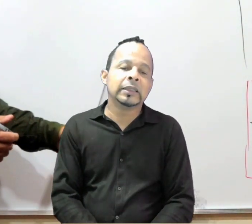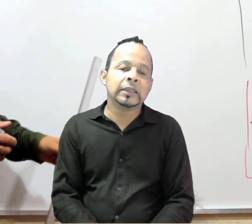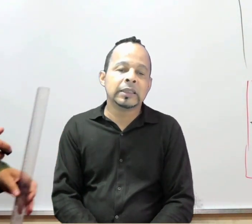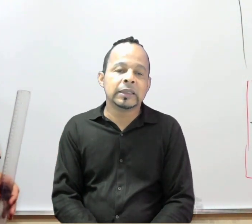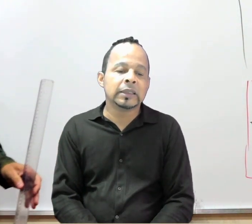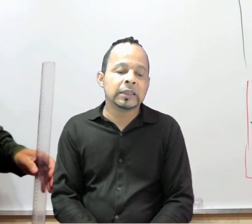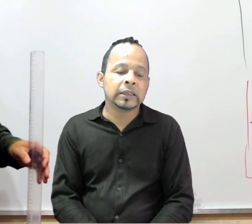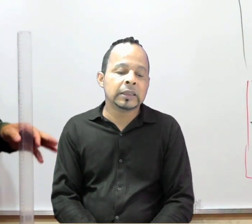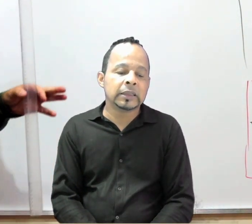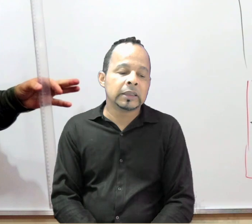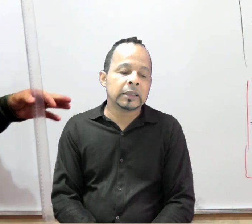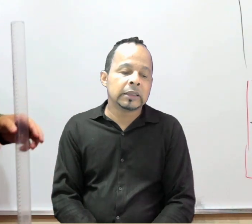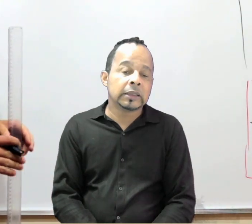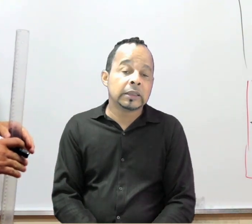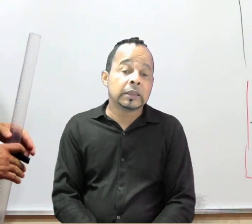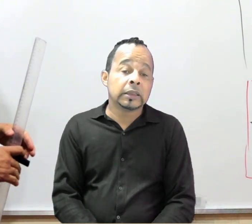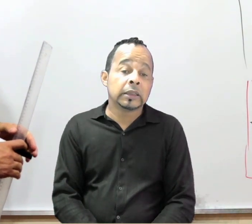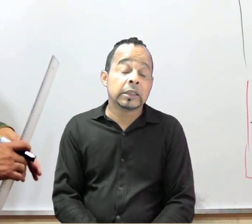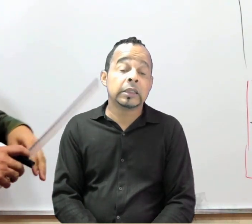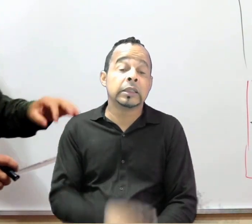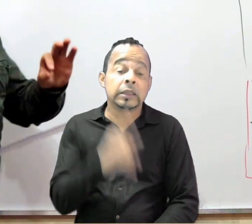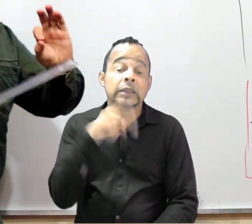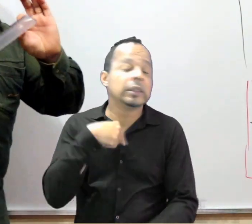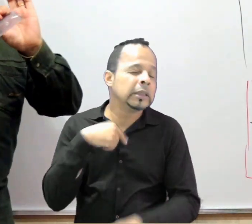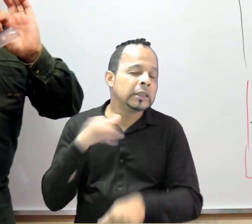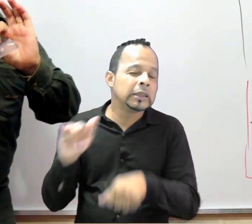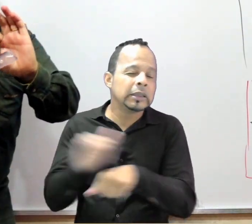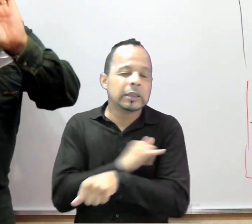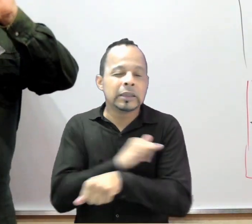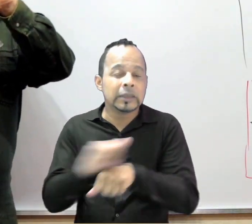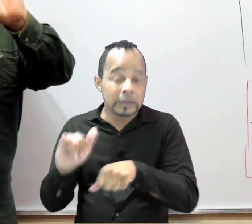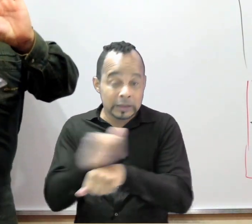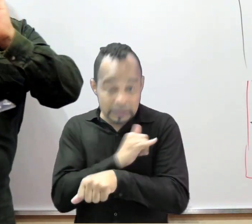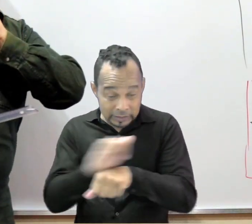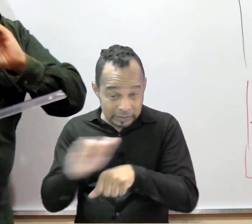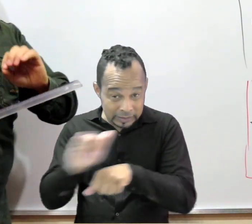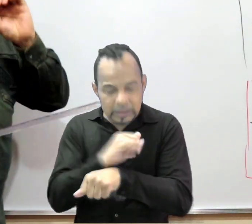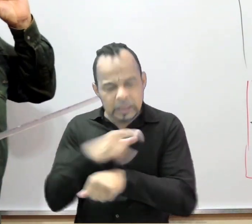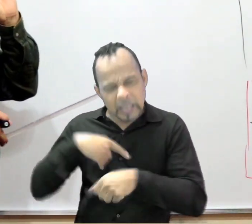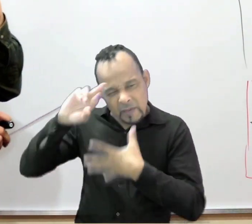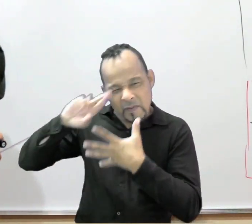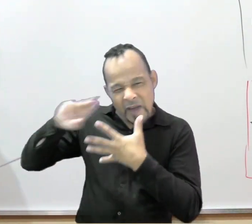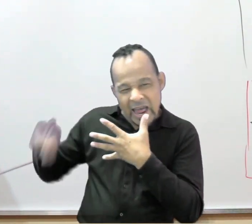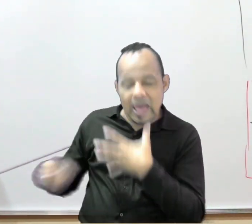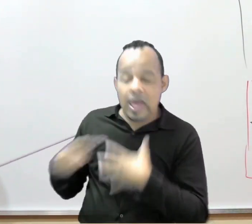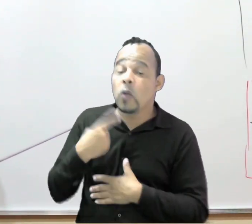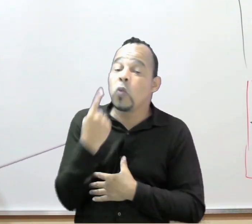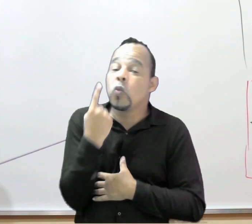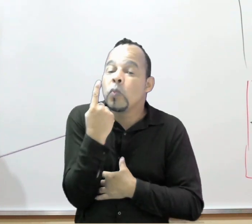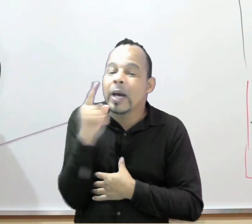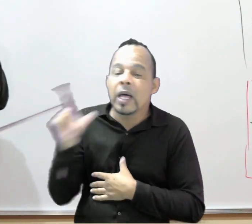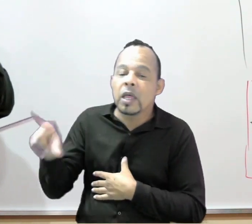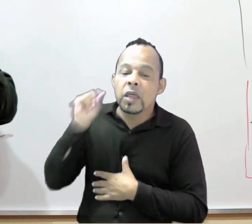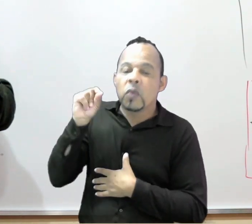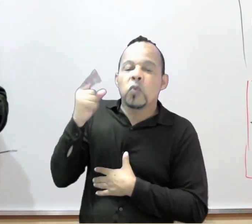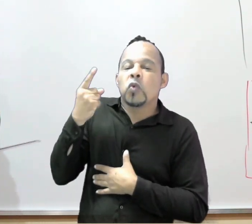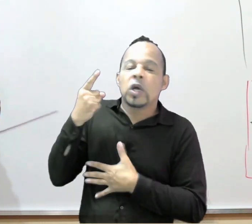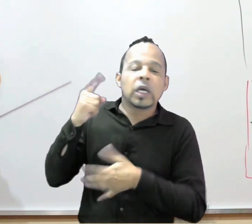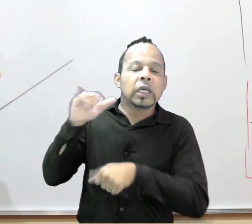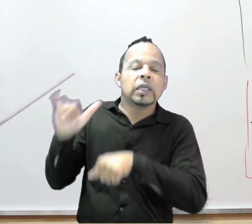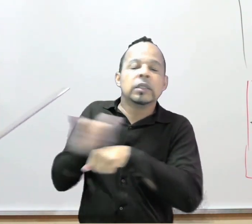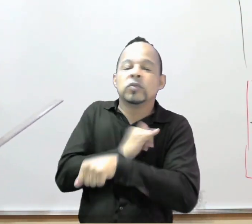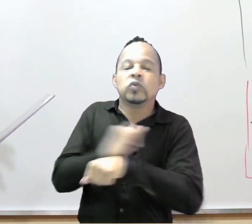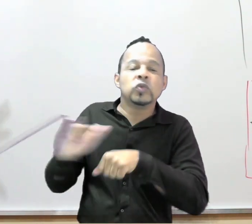E eu vou agora, então, descobrir qual ângulo que é. A tática que eu vou usar, tem mais de uma, tá? Mas a tática que eu vou usar nesse